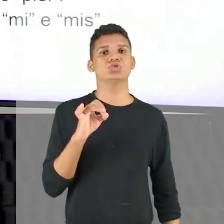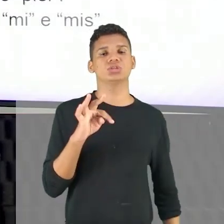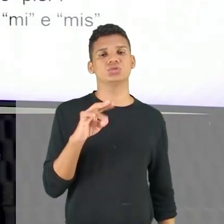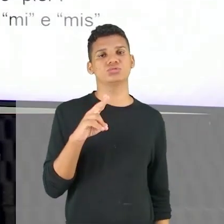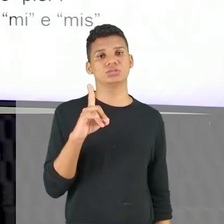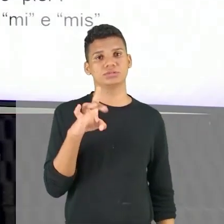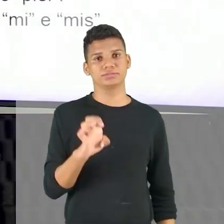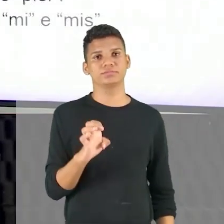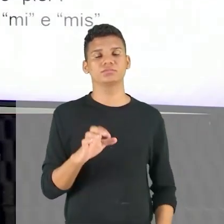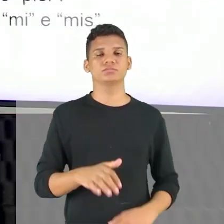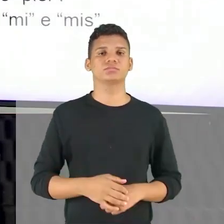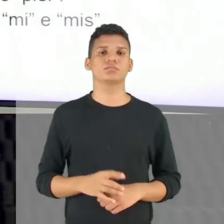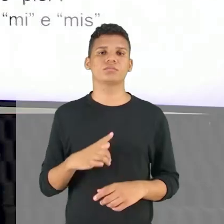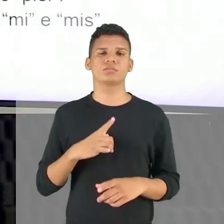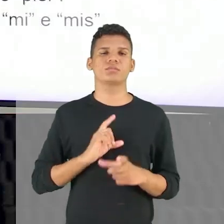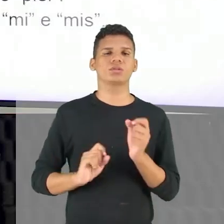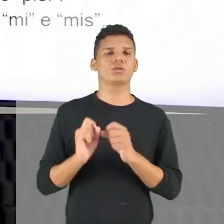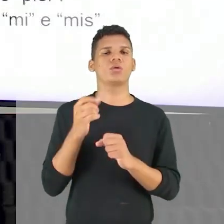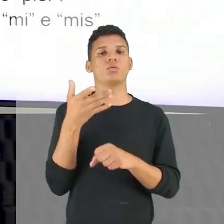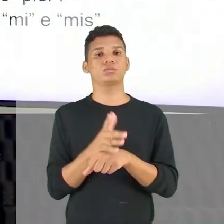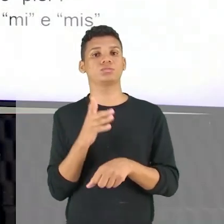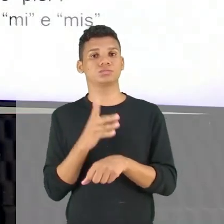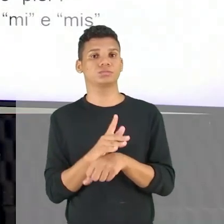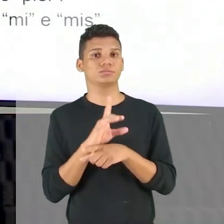aqui já uma ação de